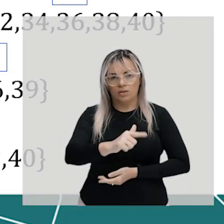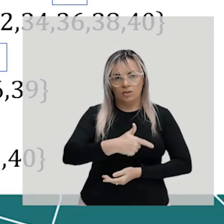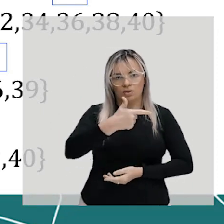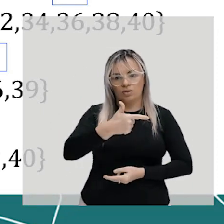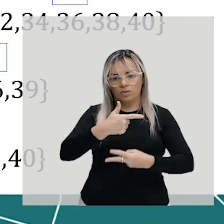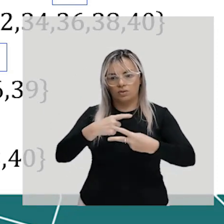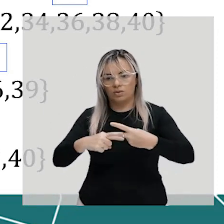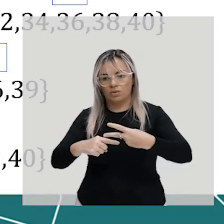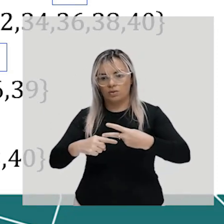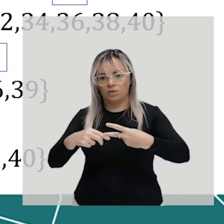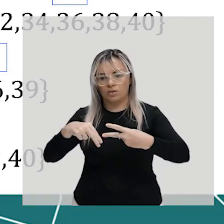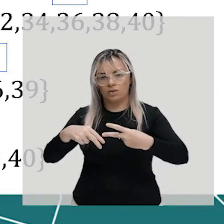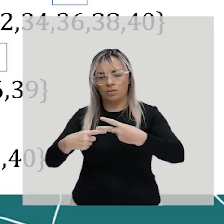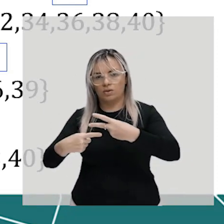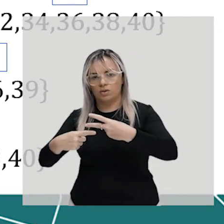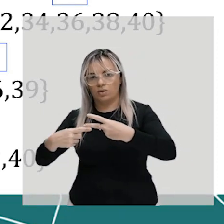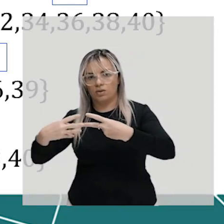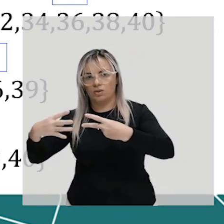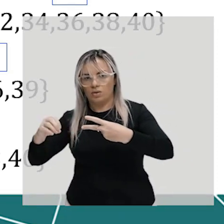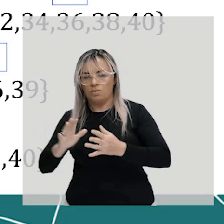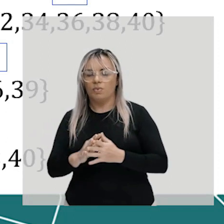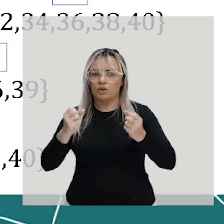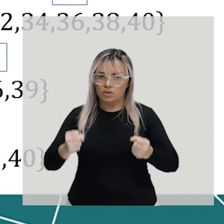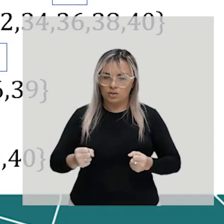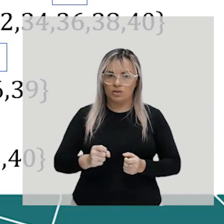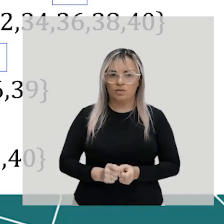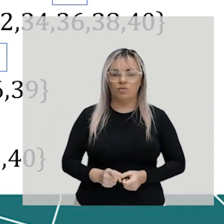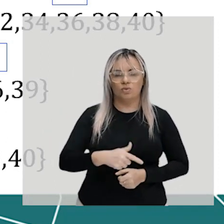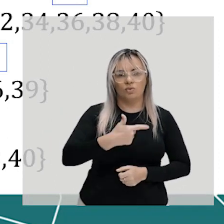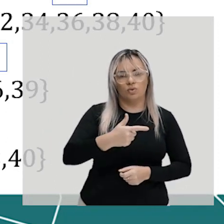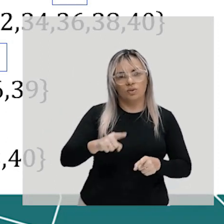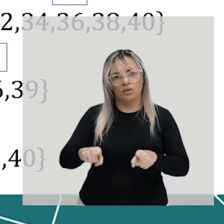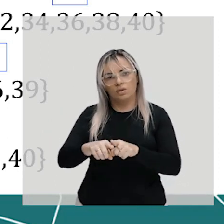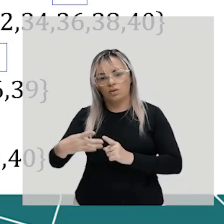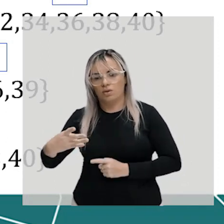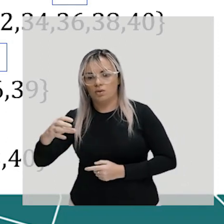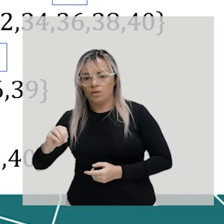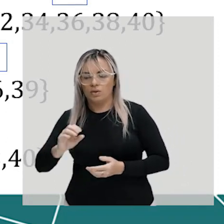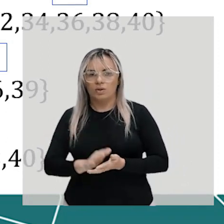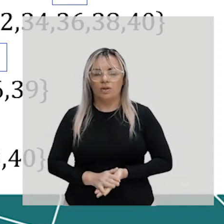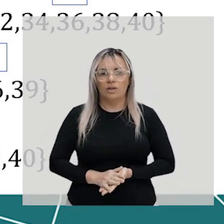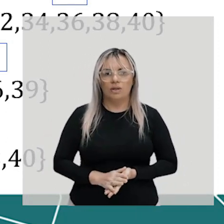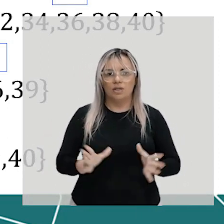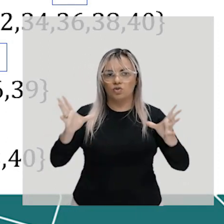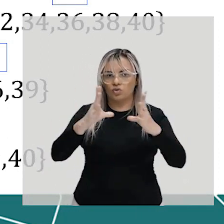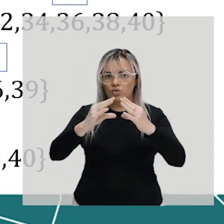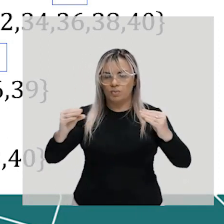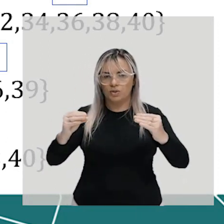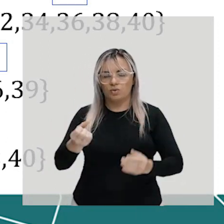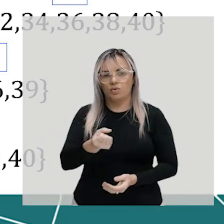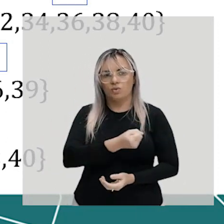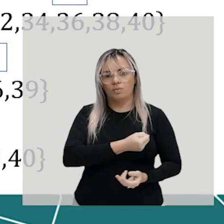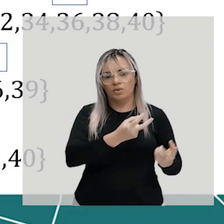e o 40 podendo ser inclusive dois e o 40 e claro né tirar aqueles números que estavam em comum nos dois